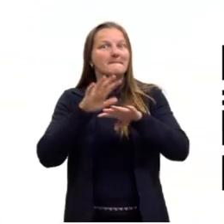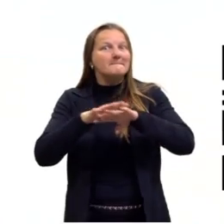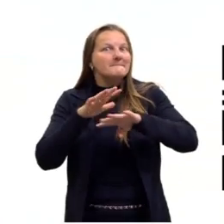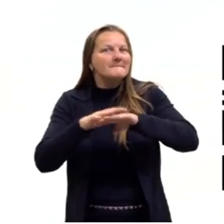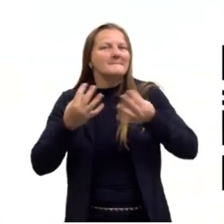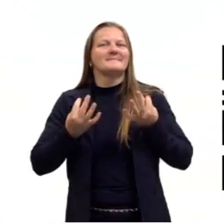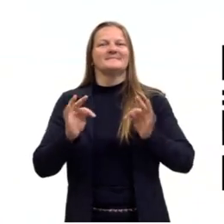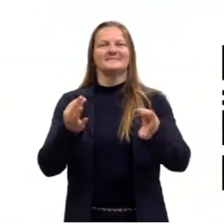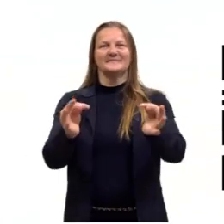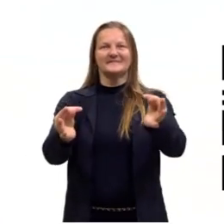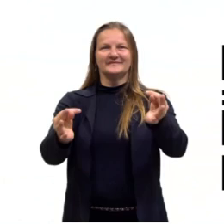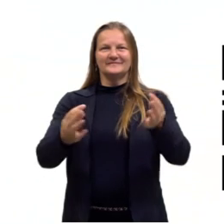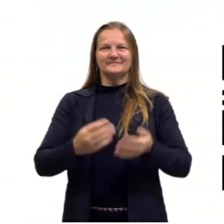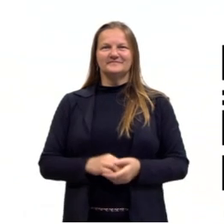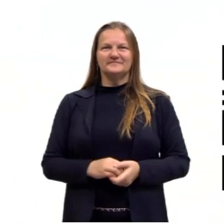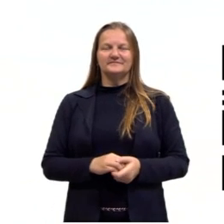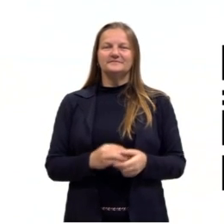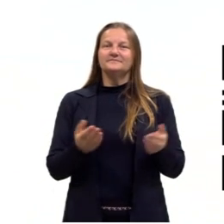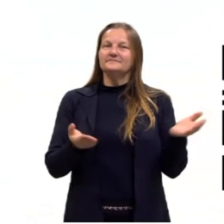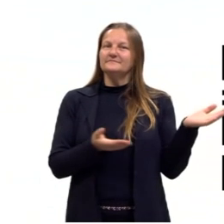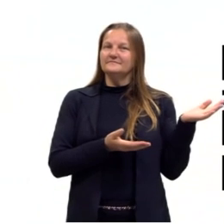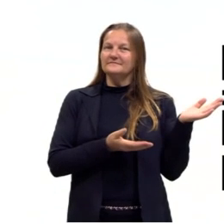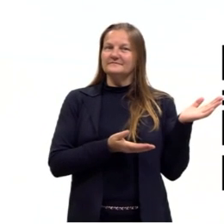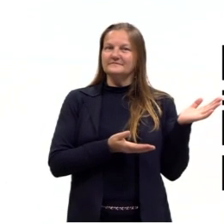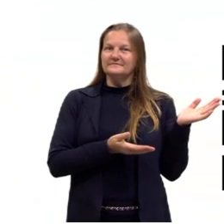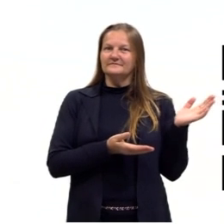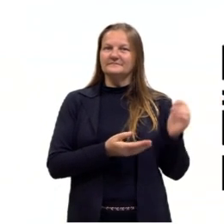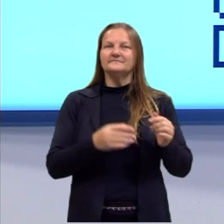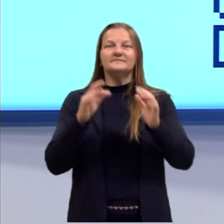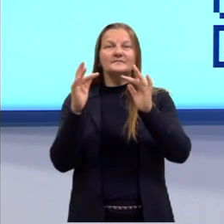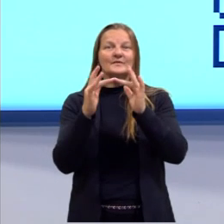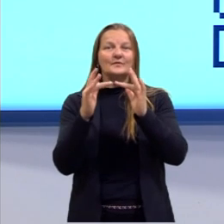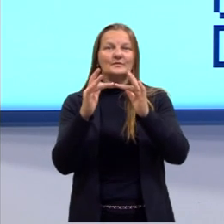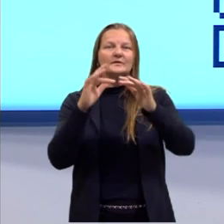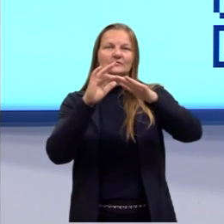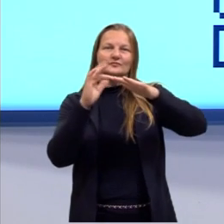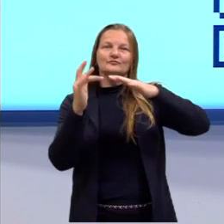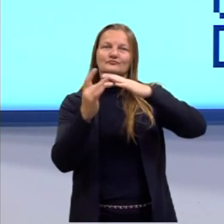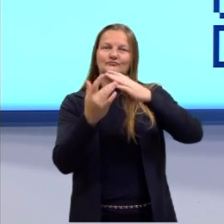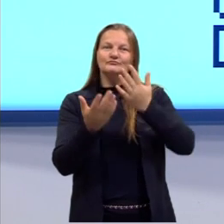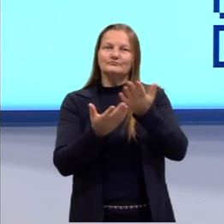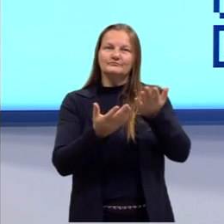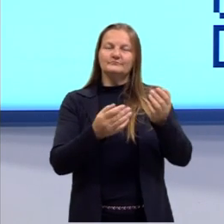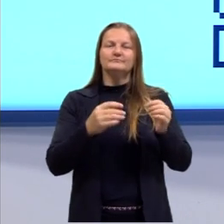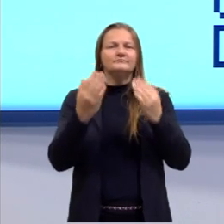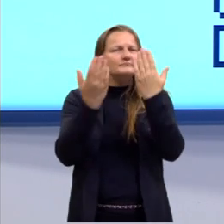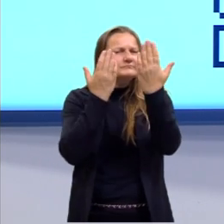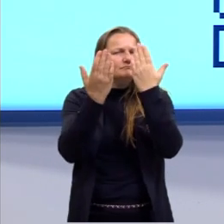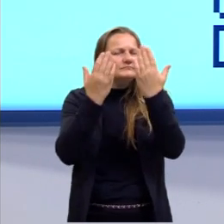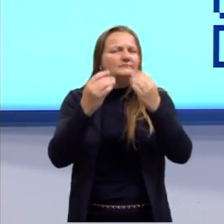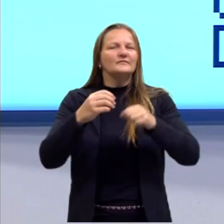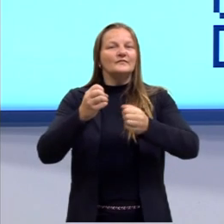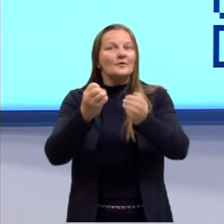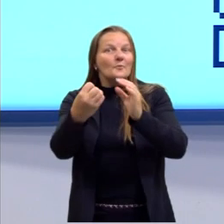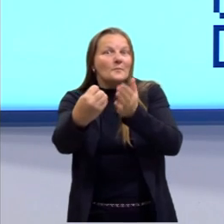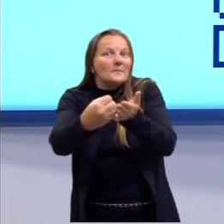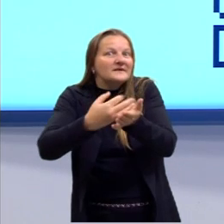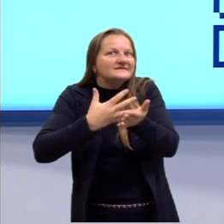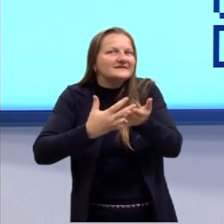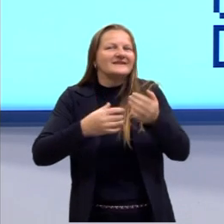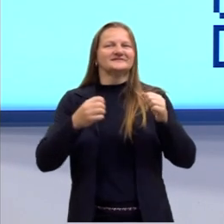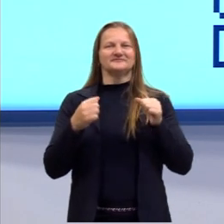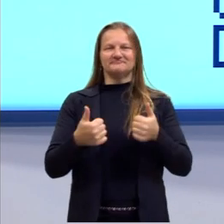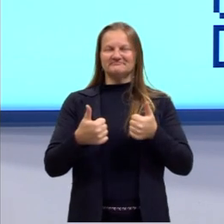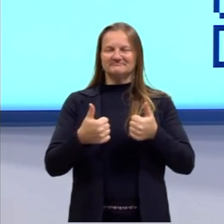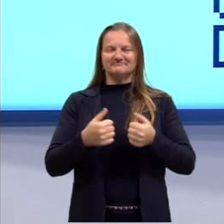Tecnologias a que eu deixo para vocês os contatos se vocês quiserem tirar dúvidas mandar alguma